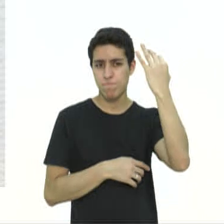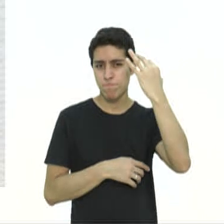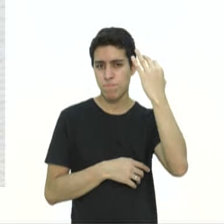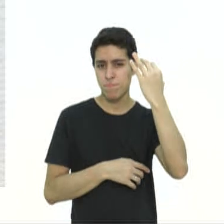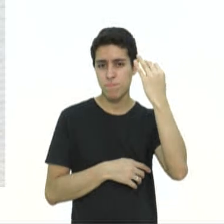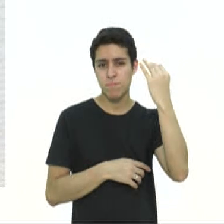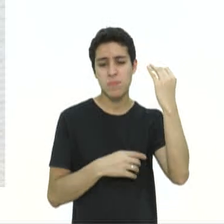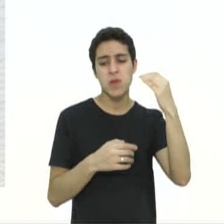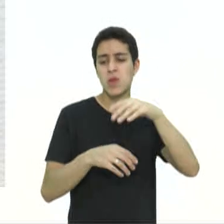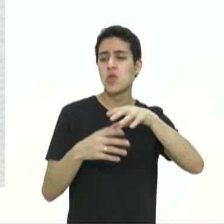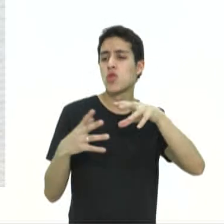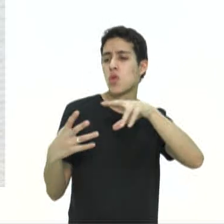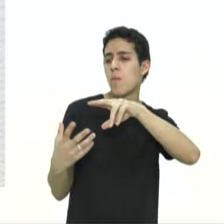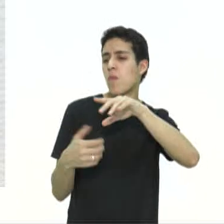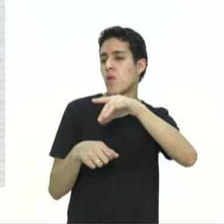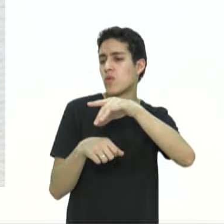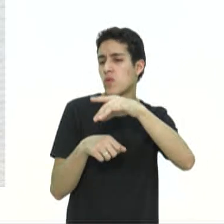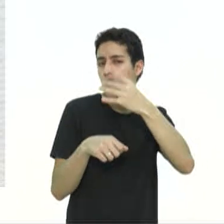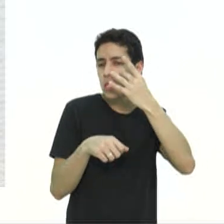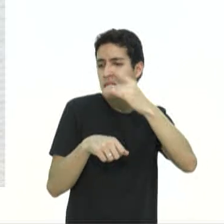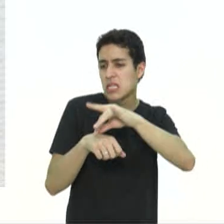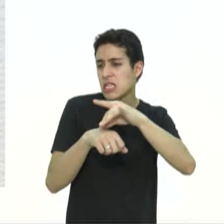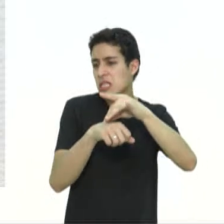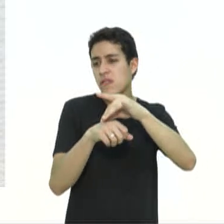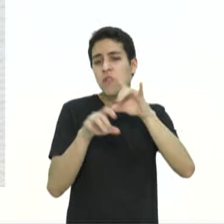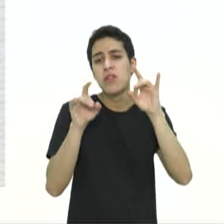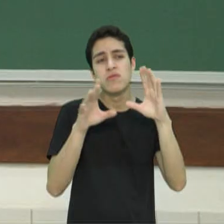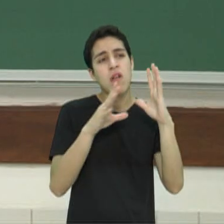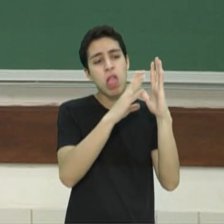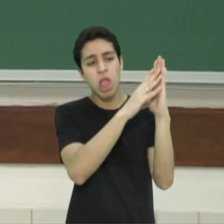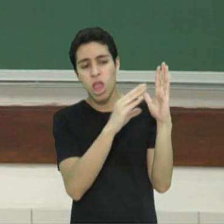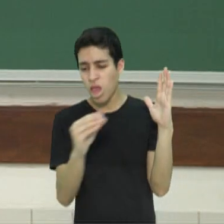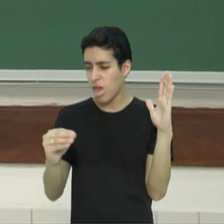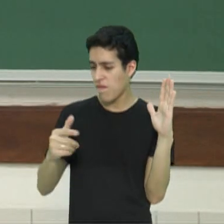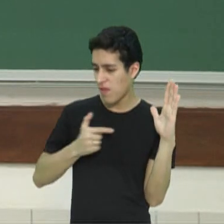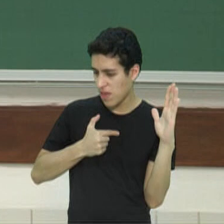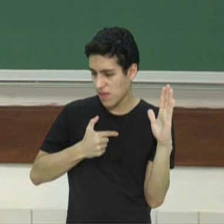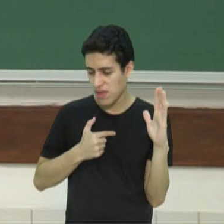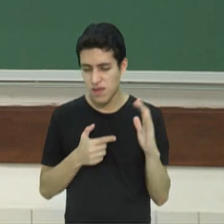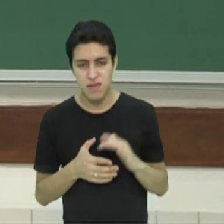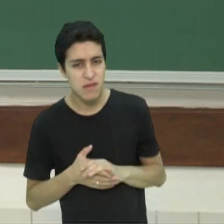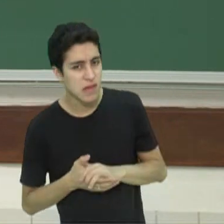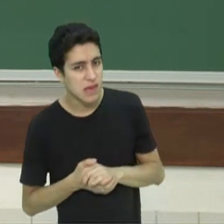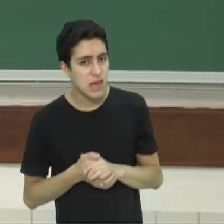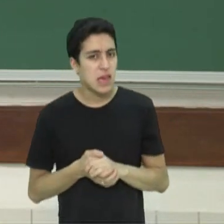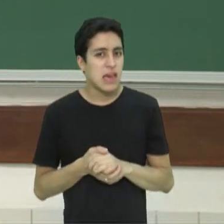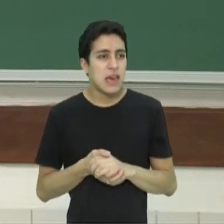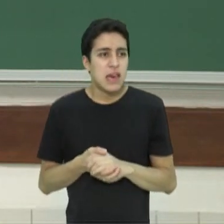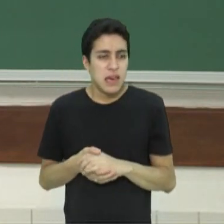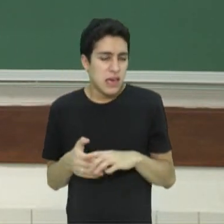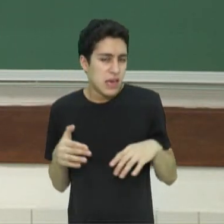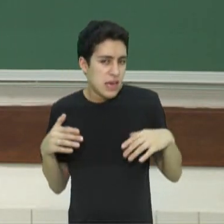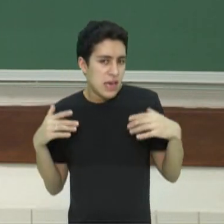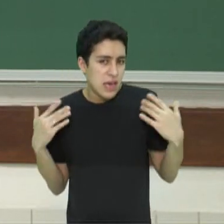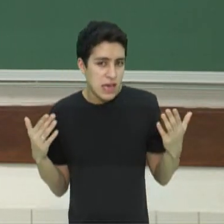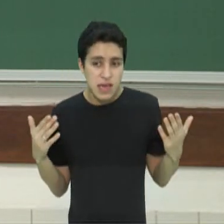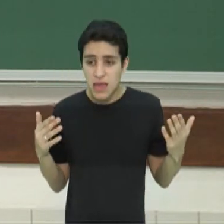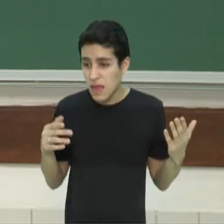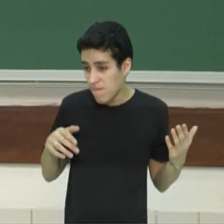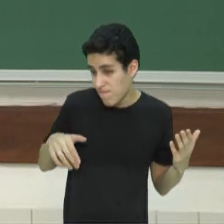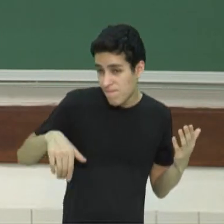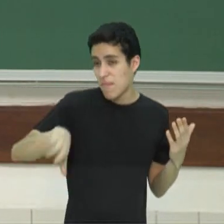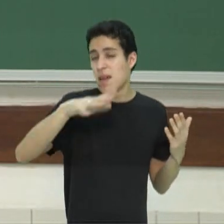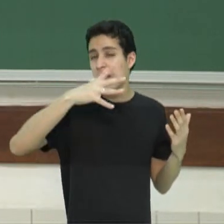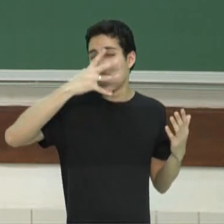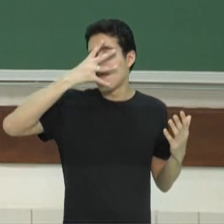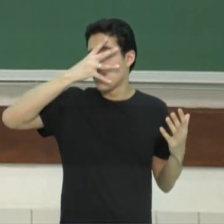sensível vemos apenas a aparência imperfeita do belo. Olha o que o Platão está falando para a gente, moçada. A mais bela mulher que